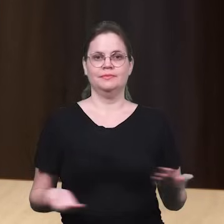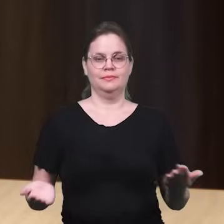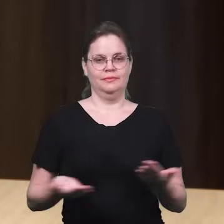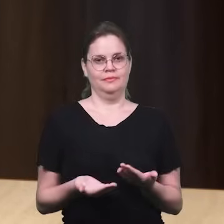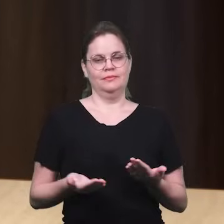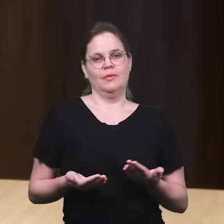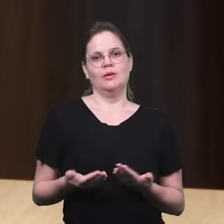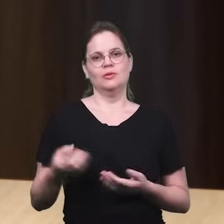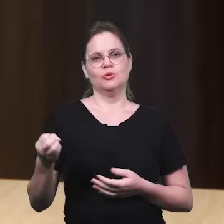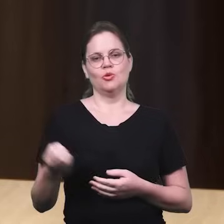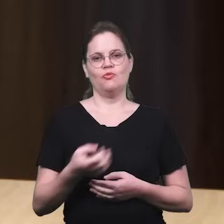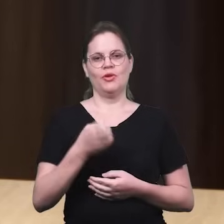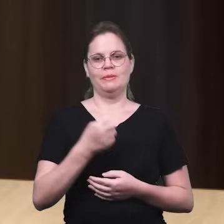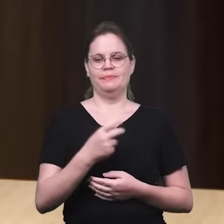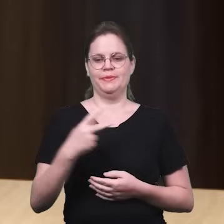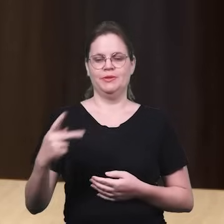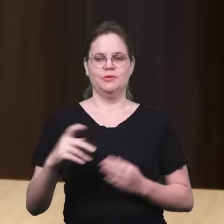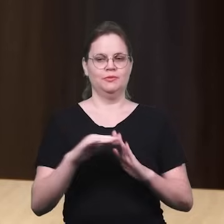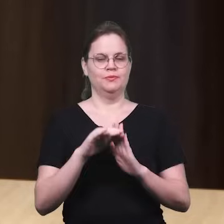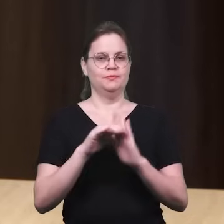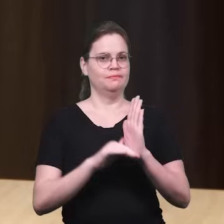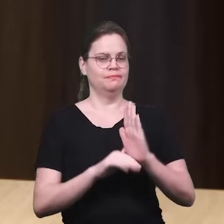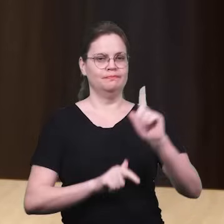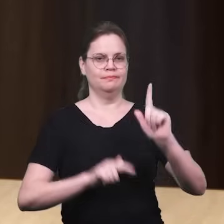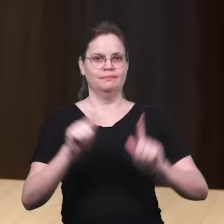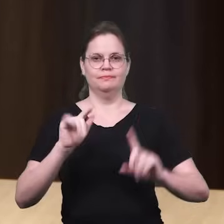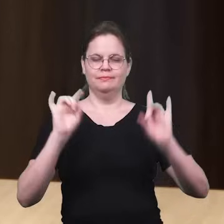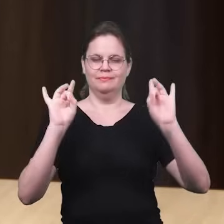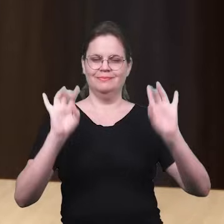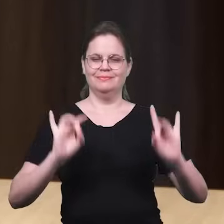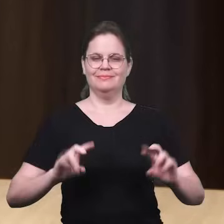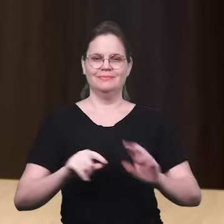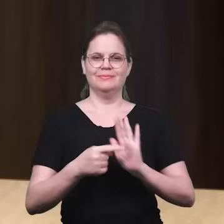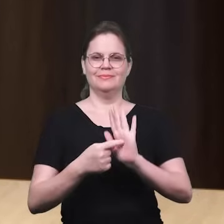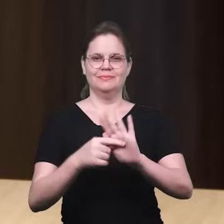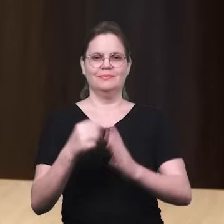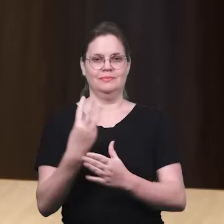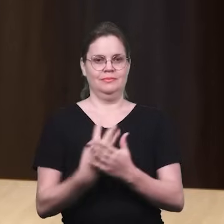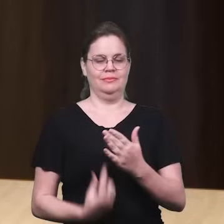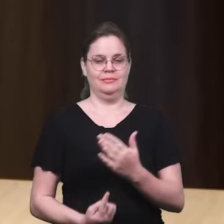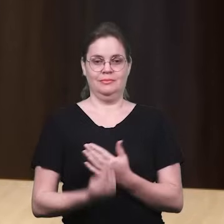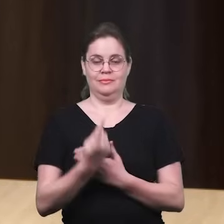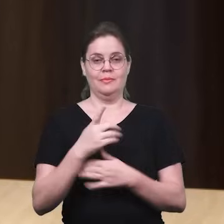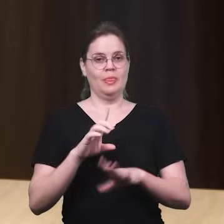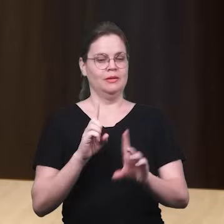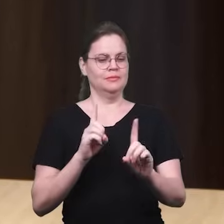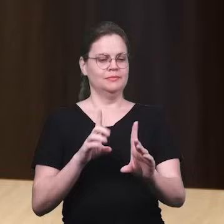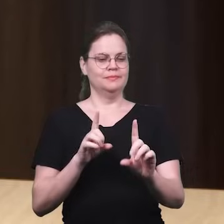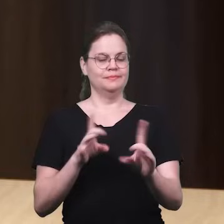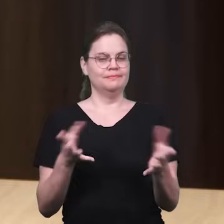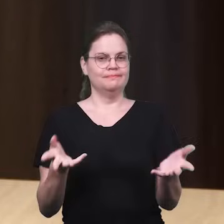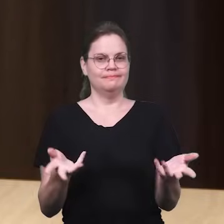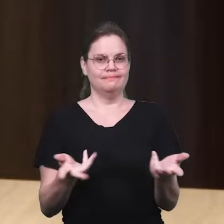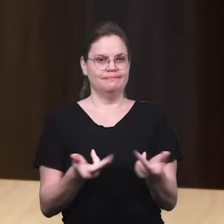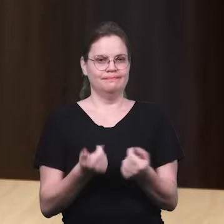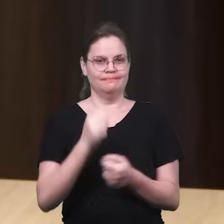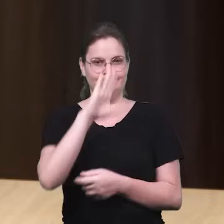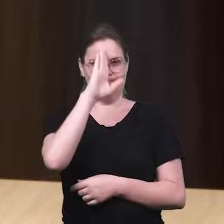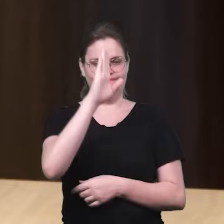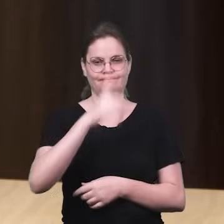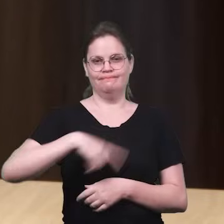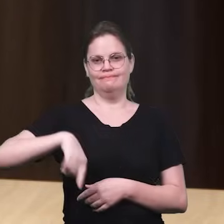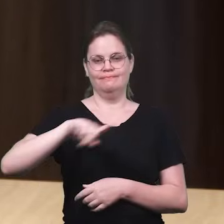apresentar este programa tão especial a respeito da Trindade, essa doutrina fundamental para a